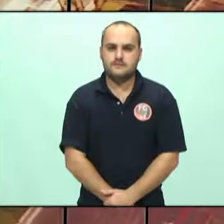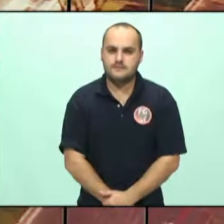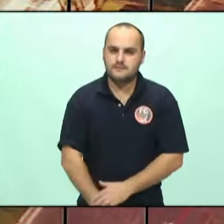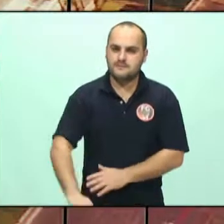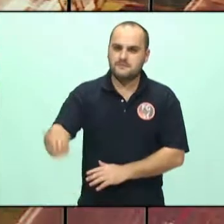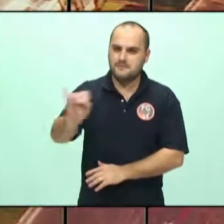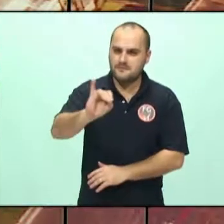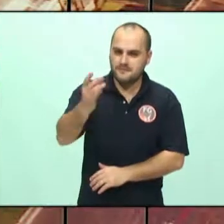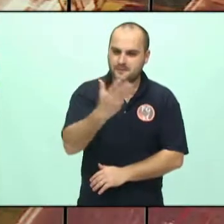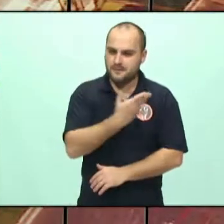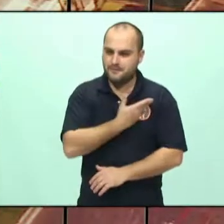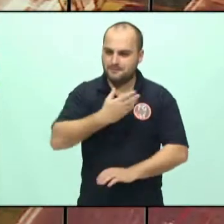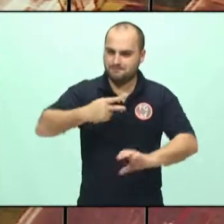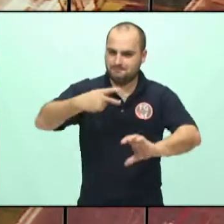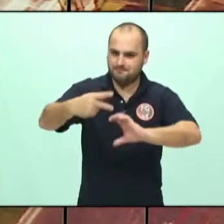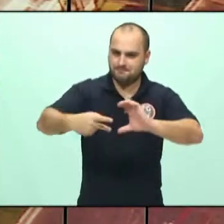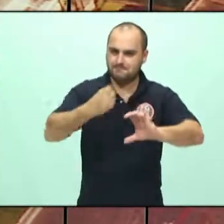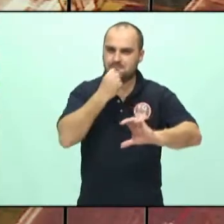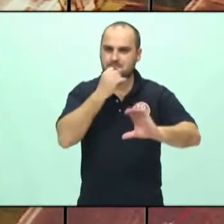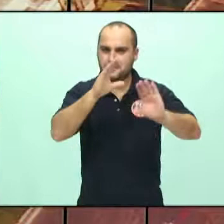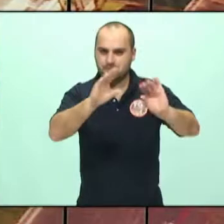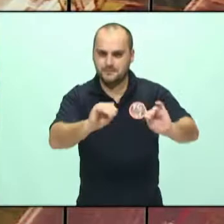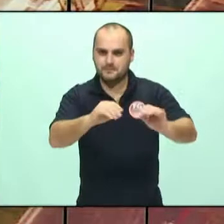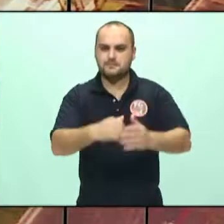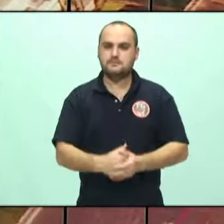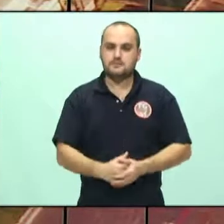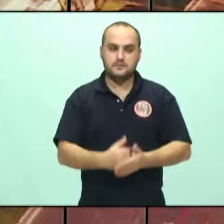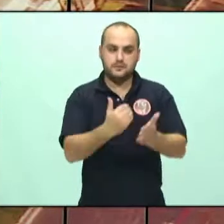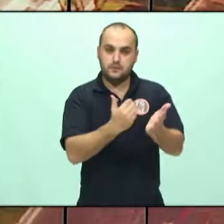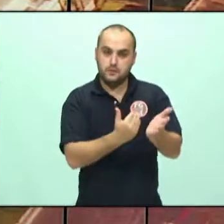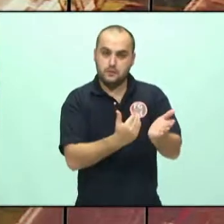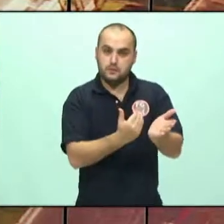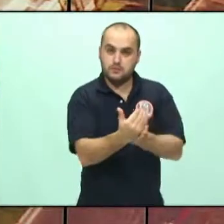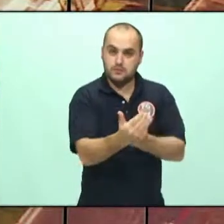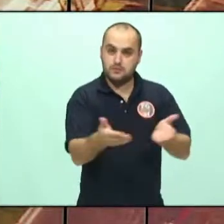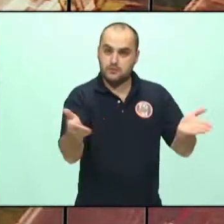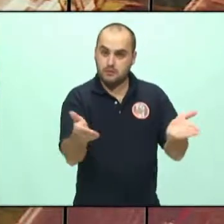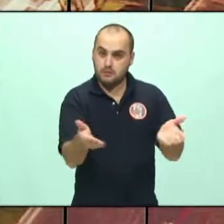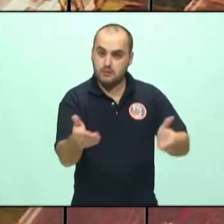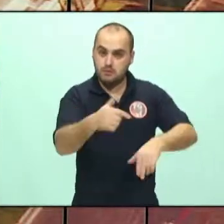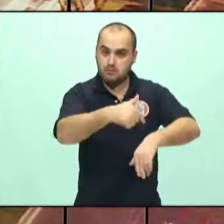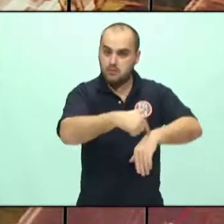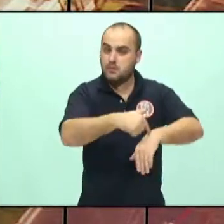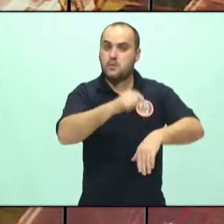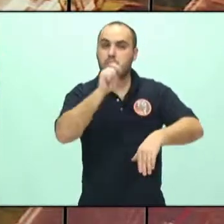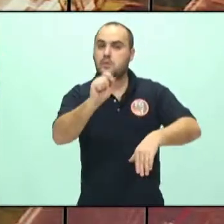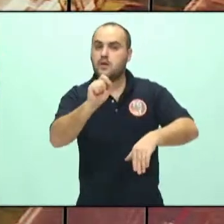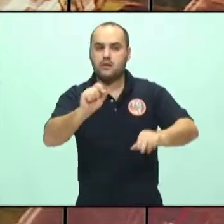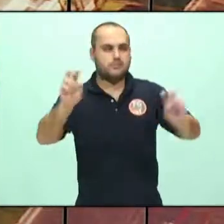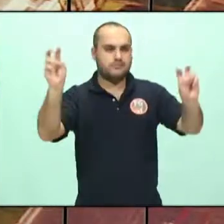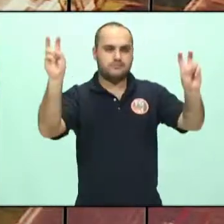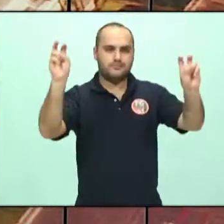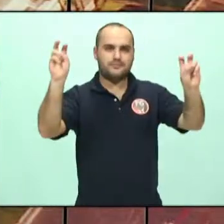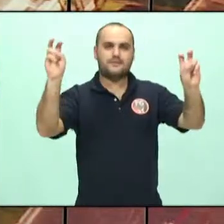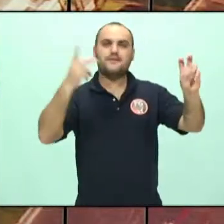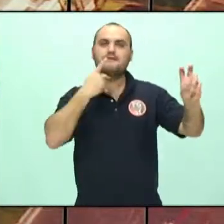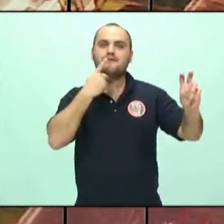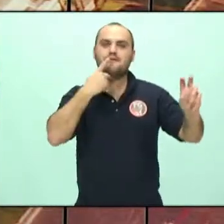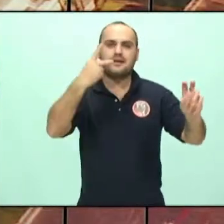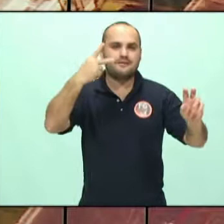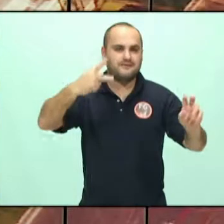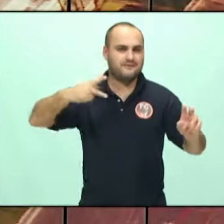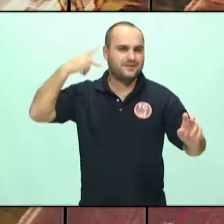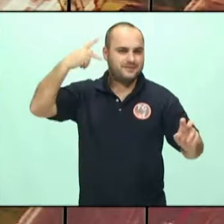Olá, amigos da TV Câmara, muito boa noite. Estamos iniciando a partir desse instante o nosso programa Fala Vereador.